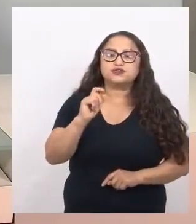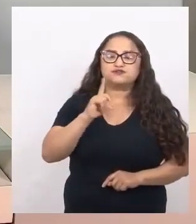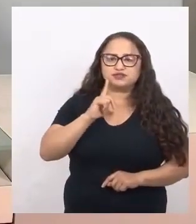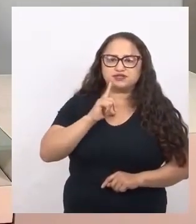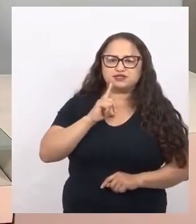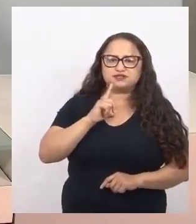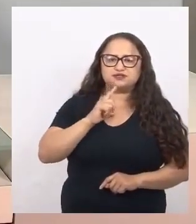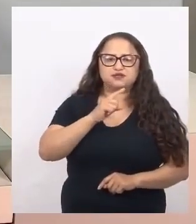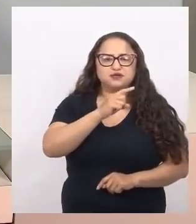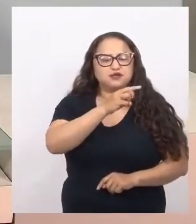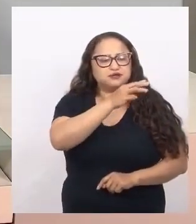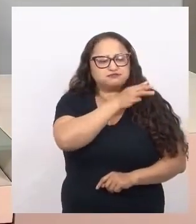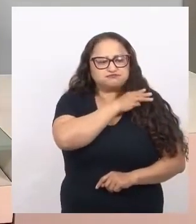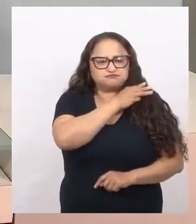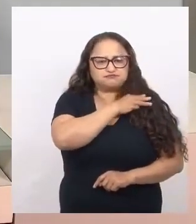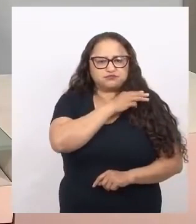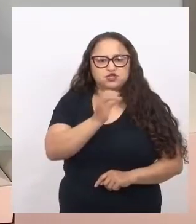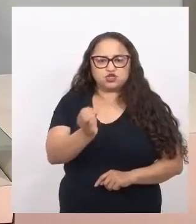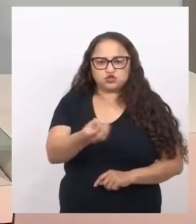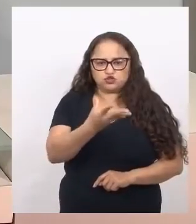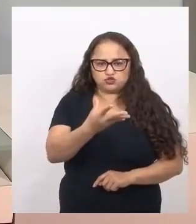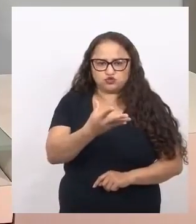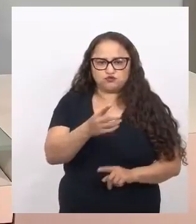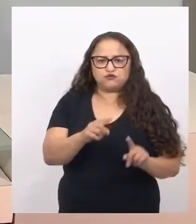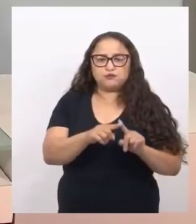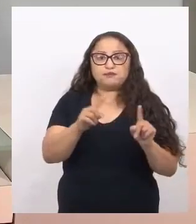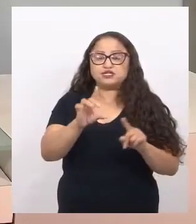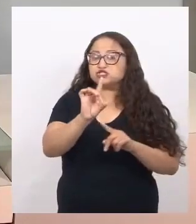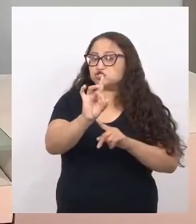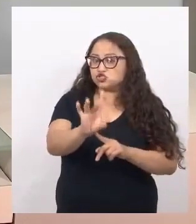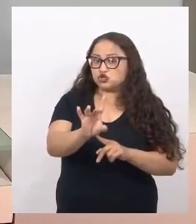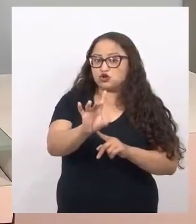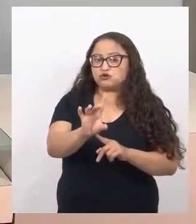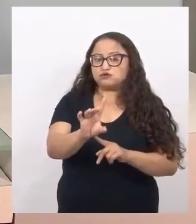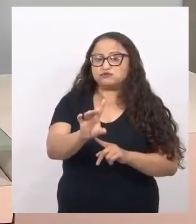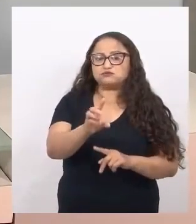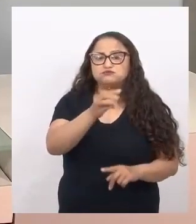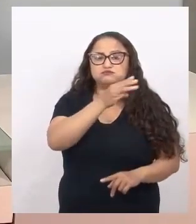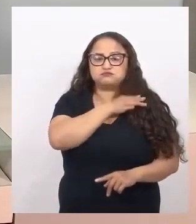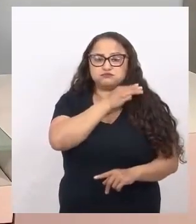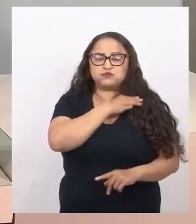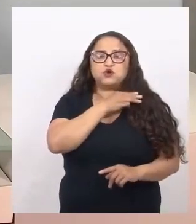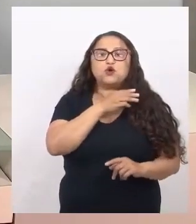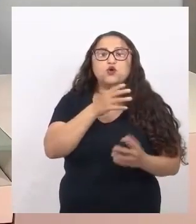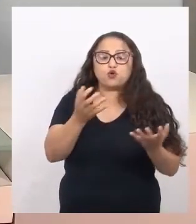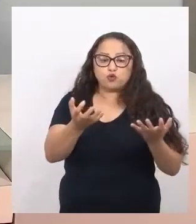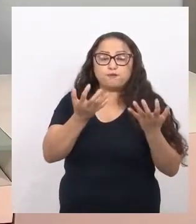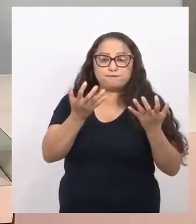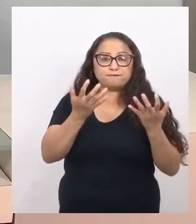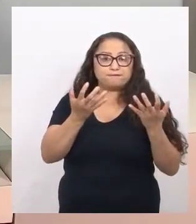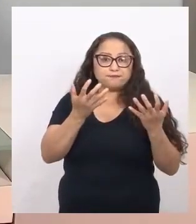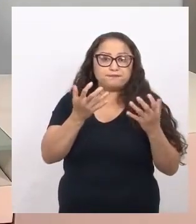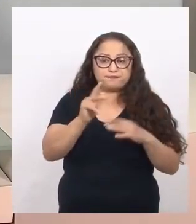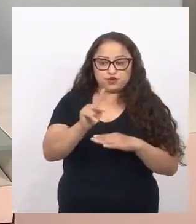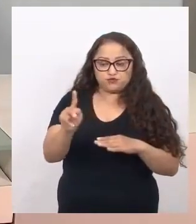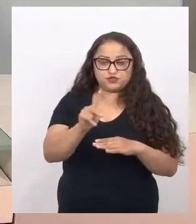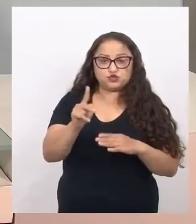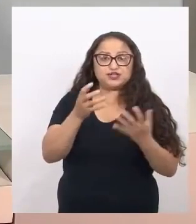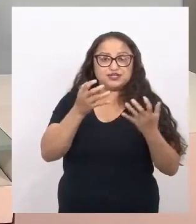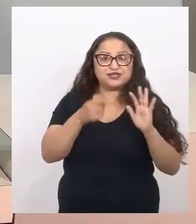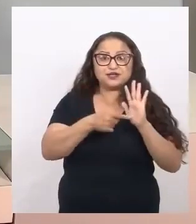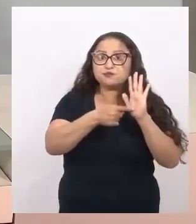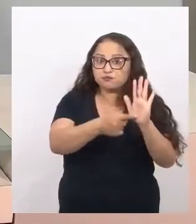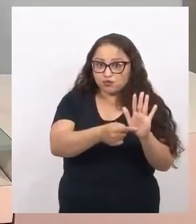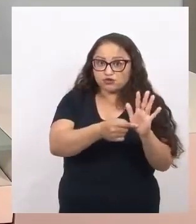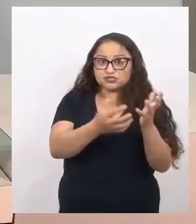médio, acho que na tela está novo ensino médio, mas será só ensino médio, para que o professor manifeste interesse. E aí vocês, quando